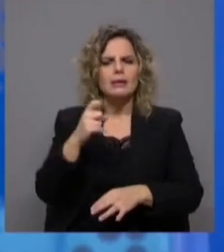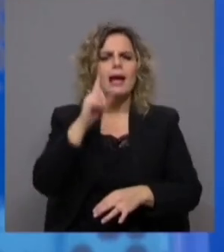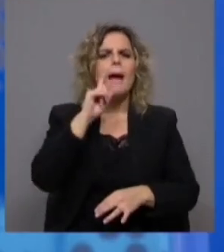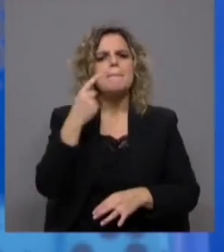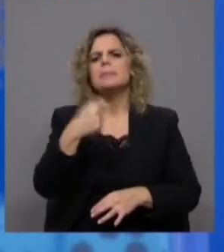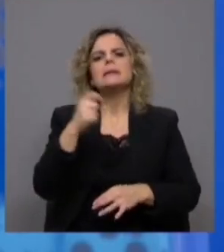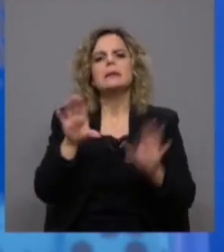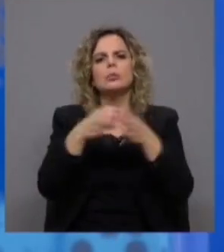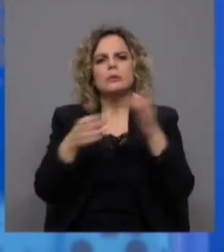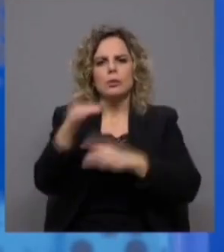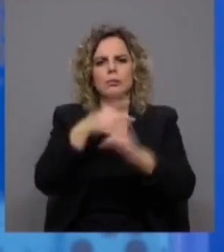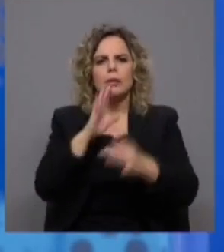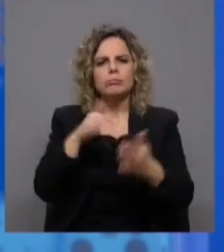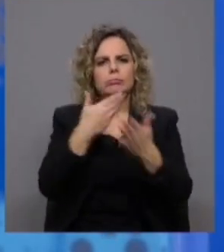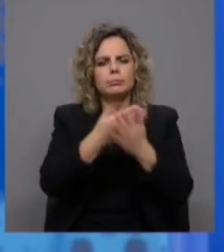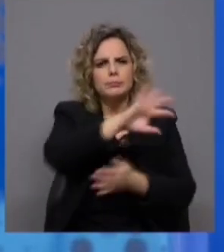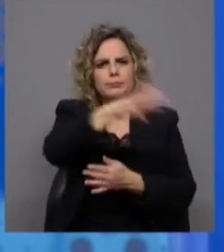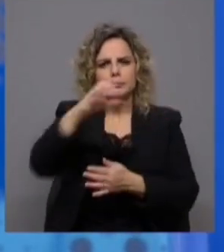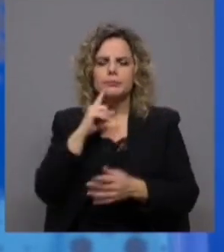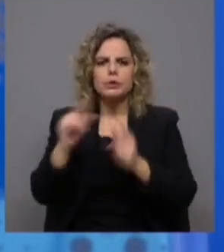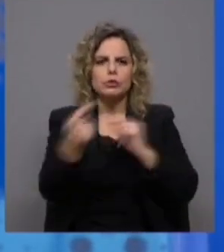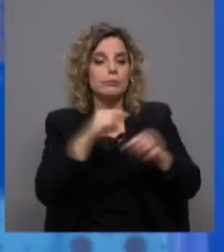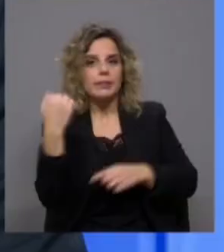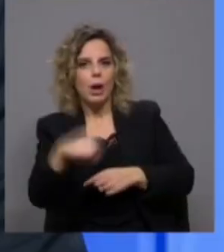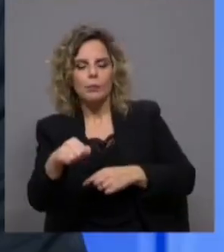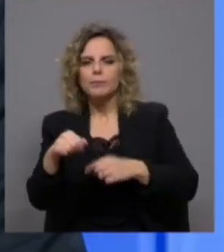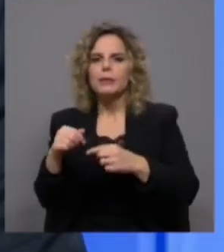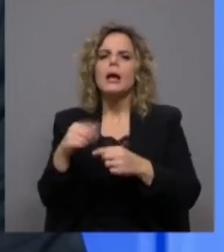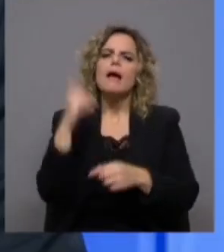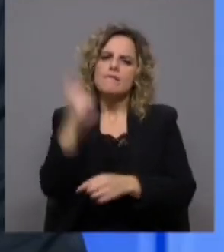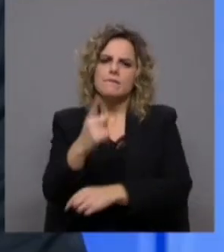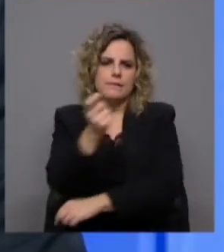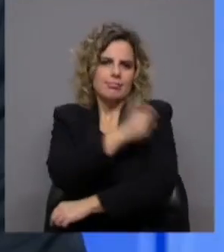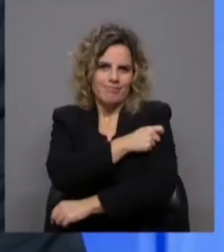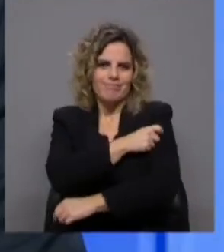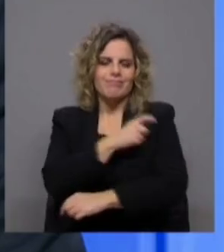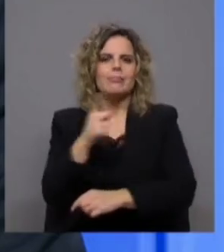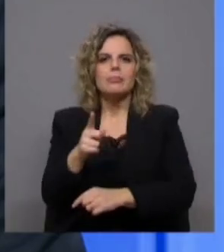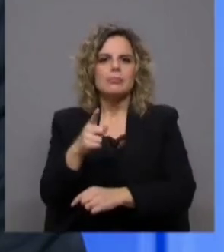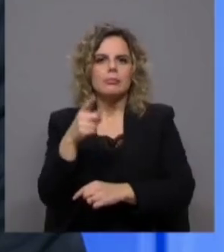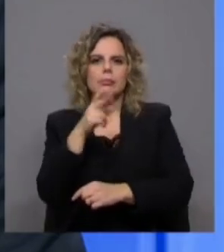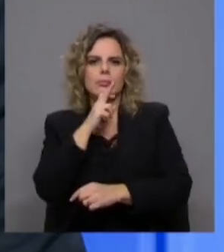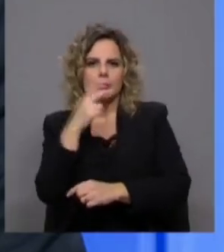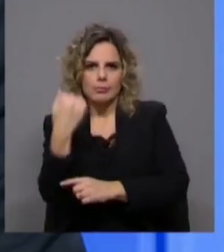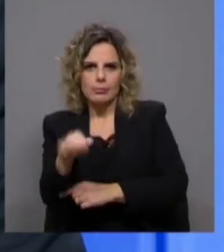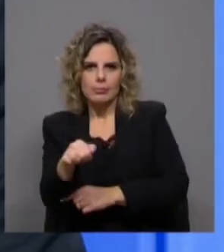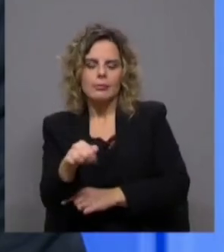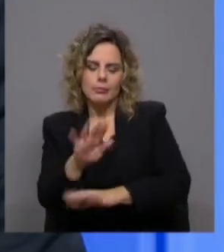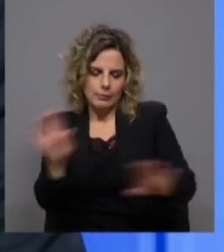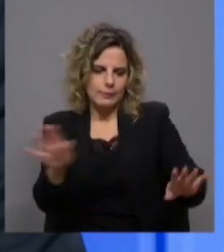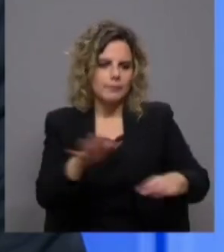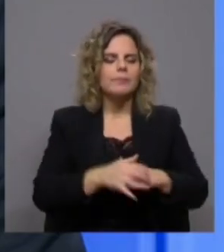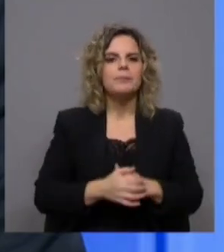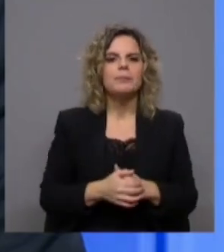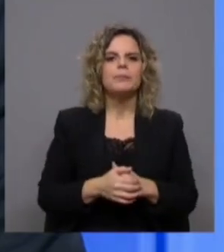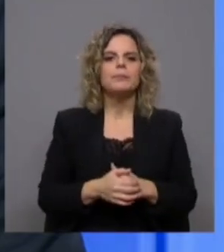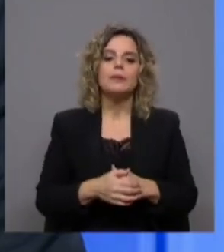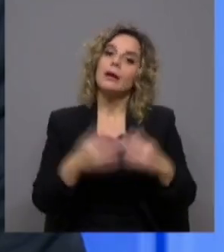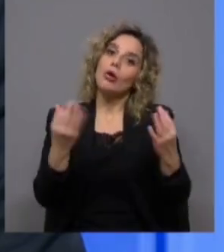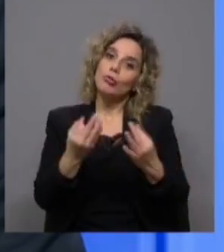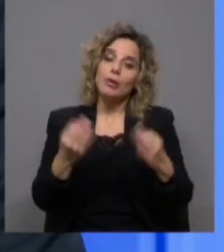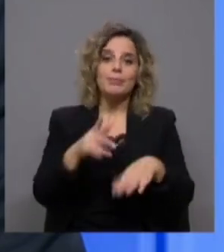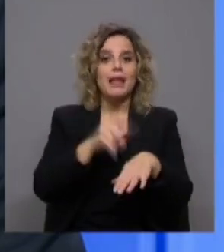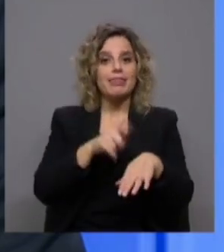apresenta versão europeia surgir os países que despedir sem precisar a rodar a vacinação obrigatória essa resposta é não era foram